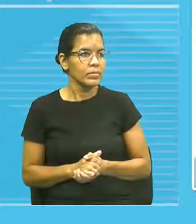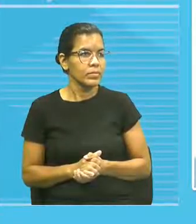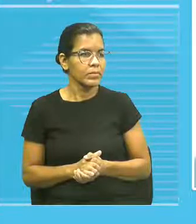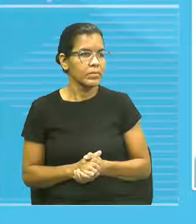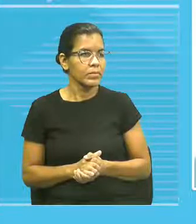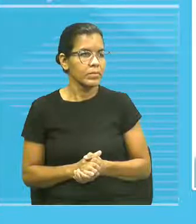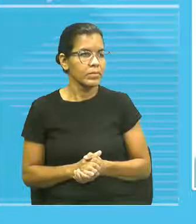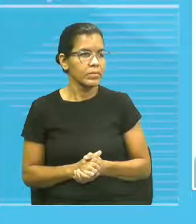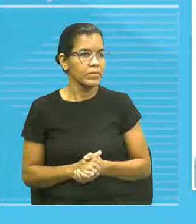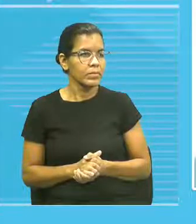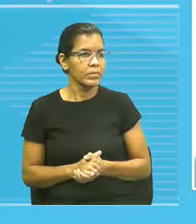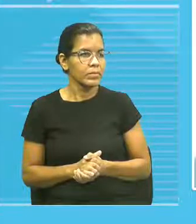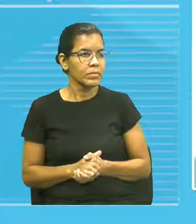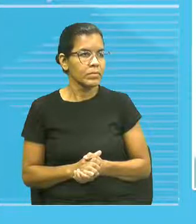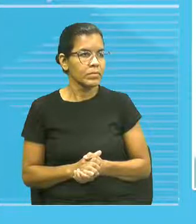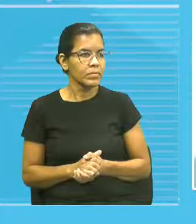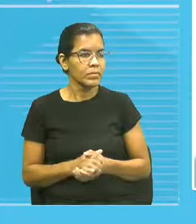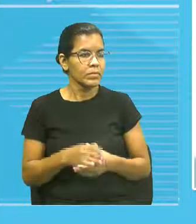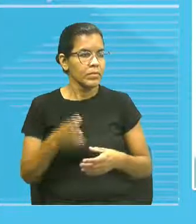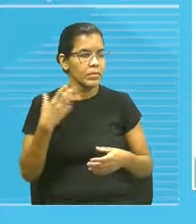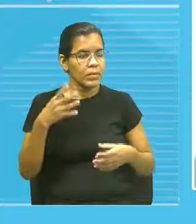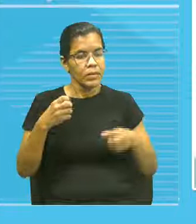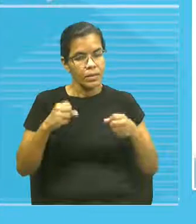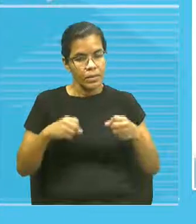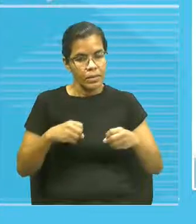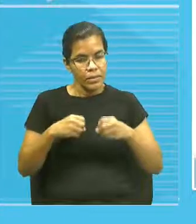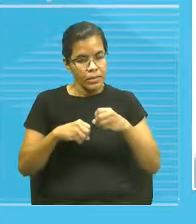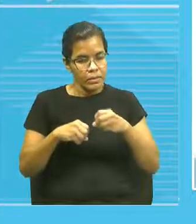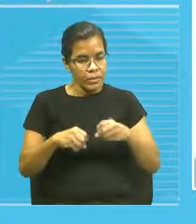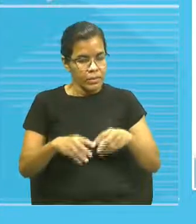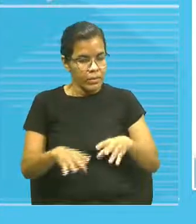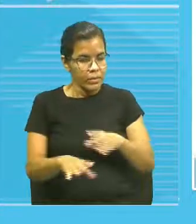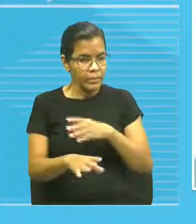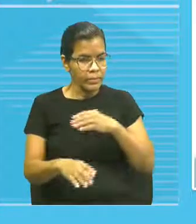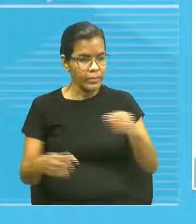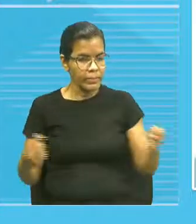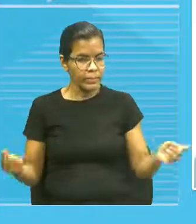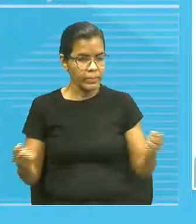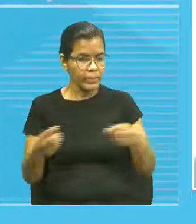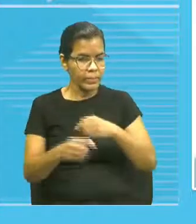Olha só, o calor envolvido na troca, né?